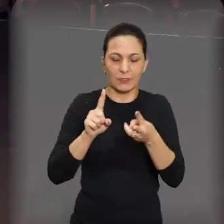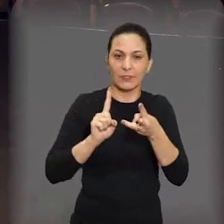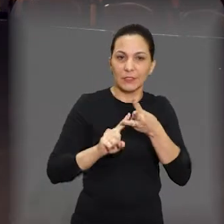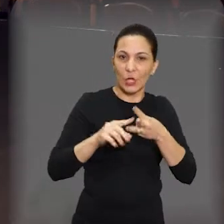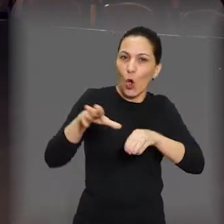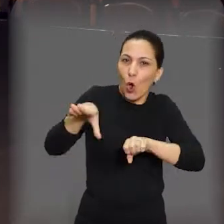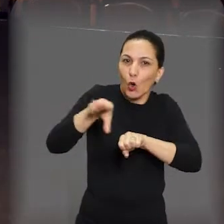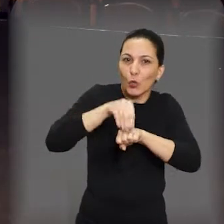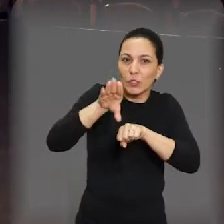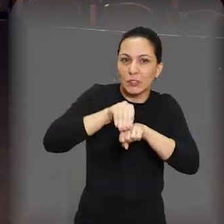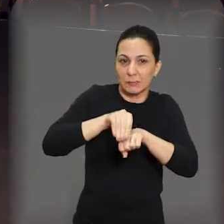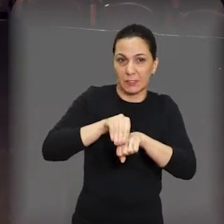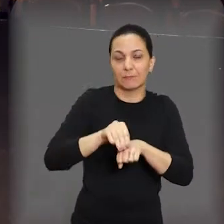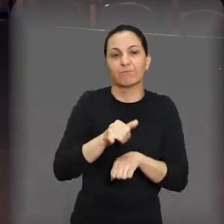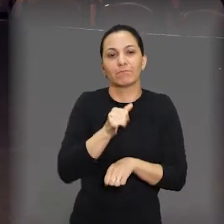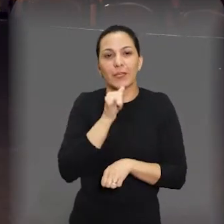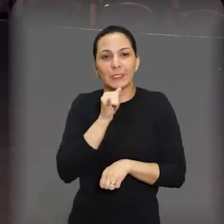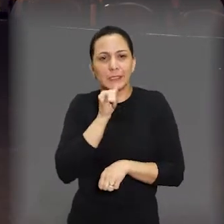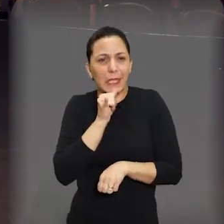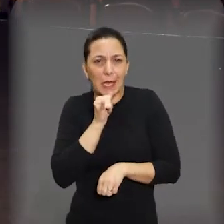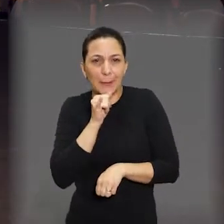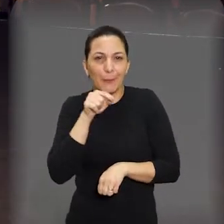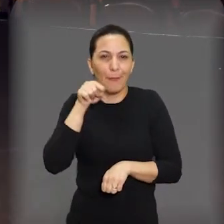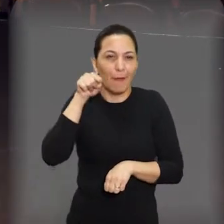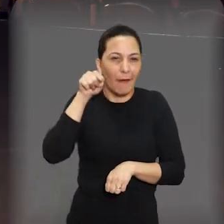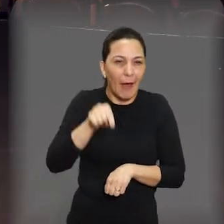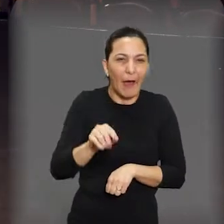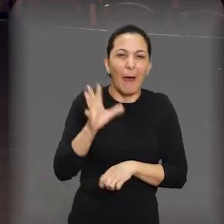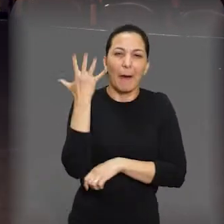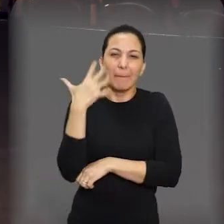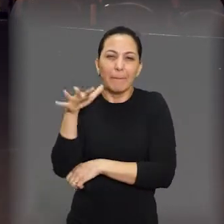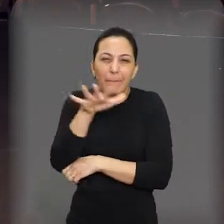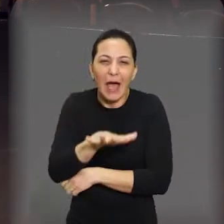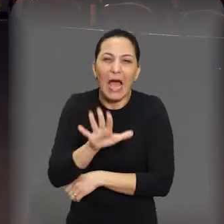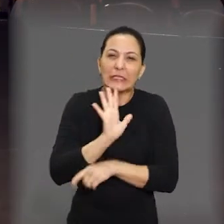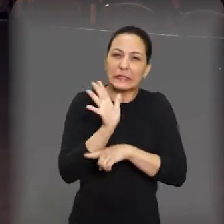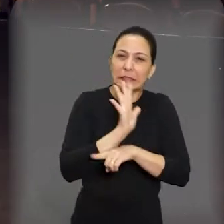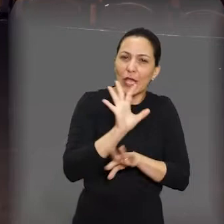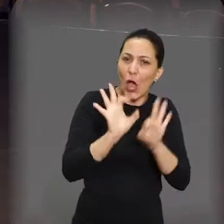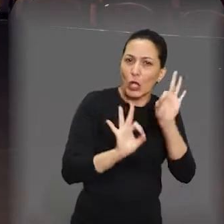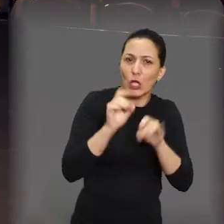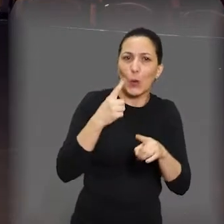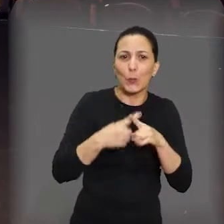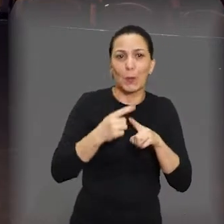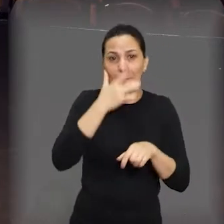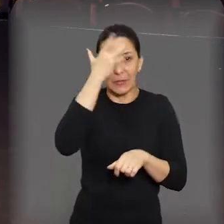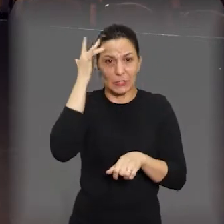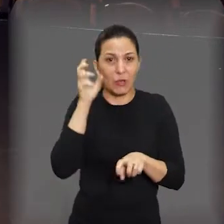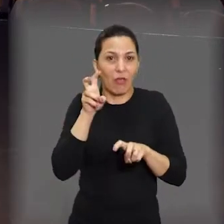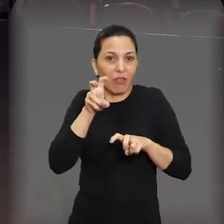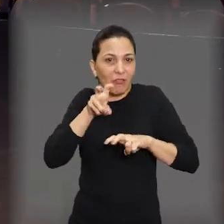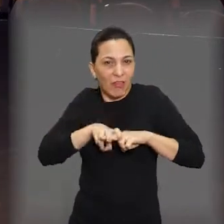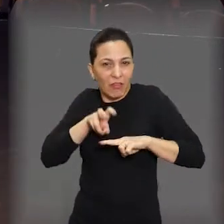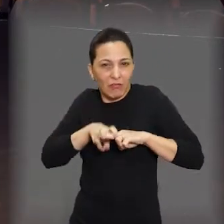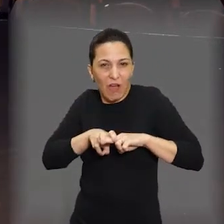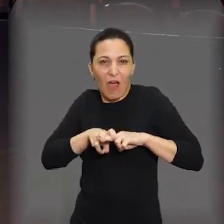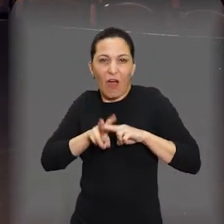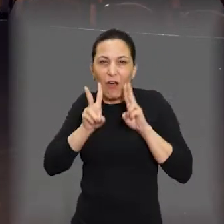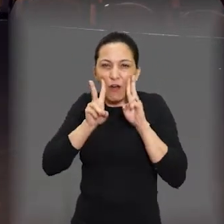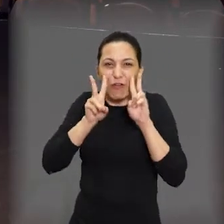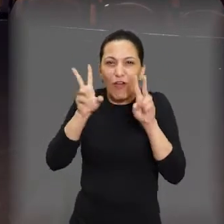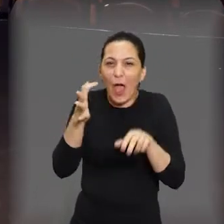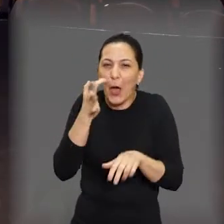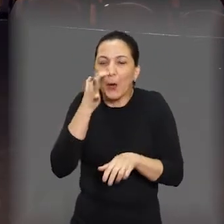estudo da cultura, ao conhecimento. É aquela coisa, vamos pôr um cinema na praça para o pessoal assistir